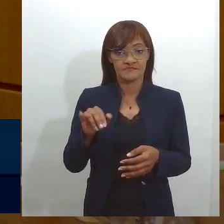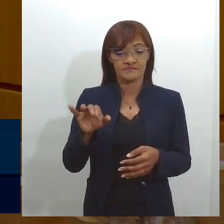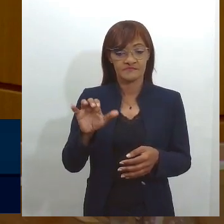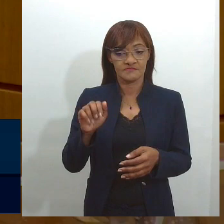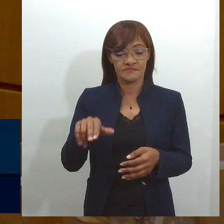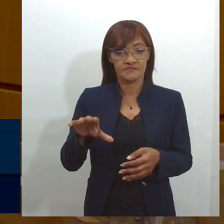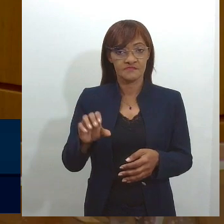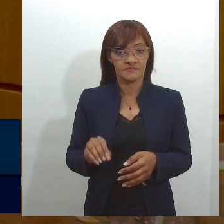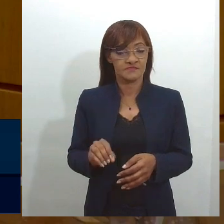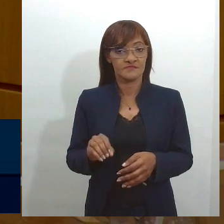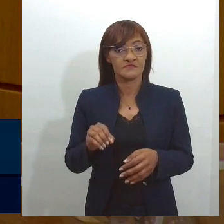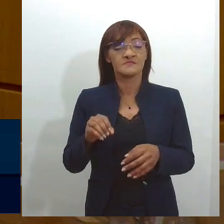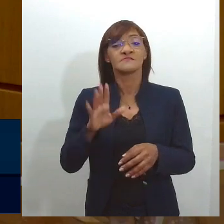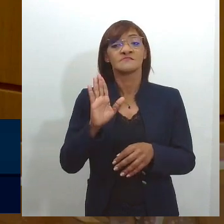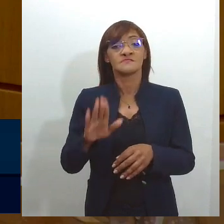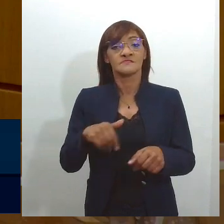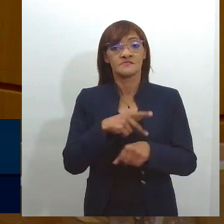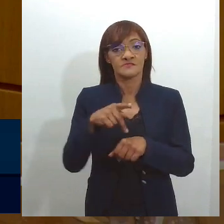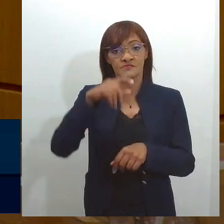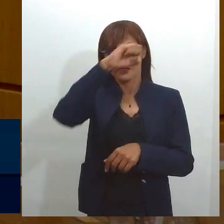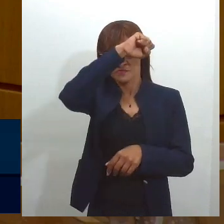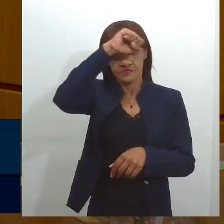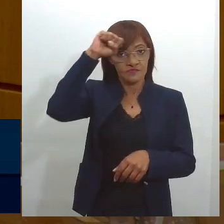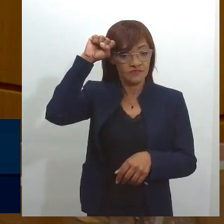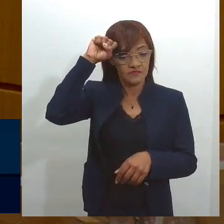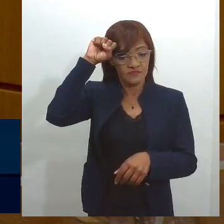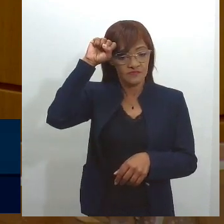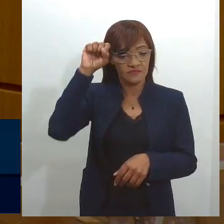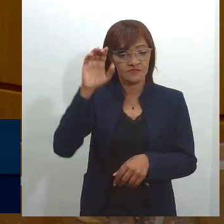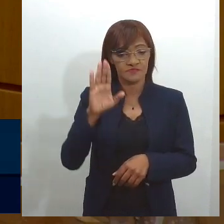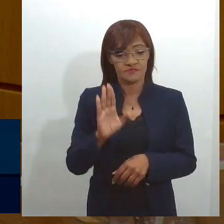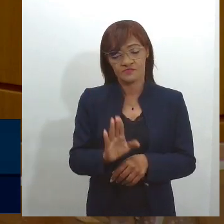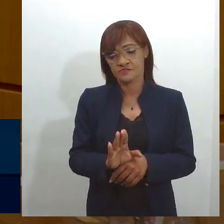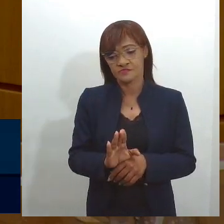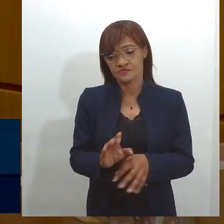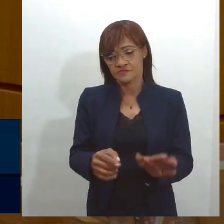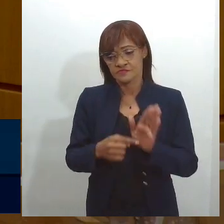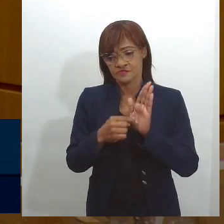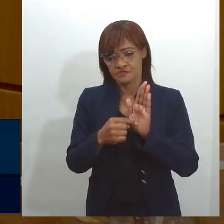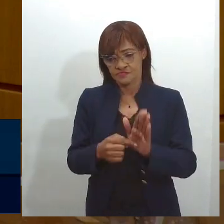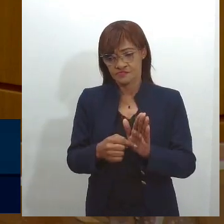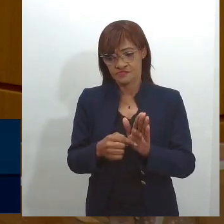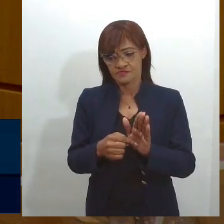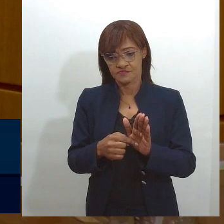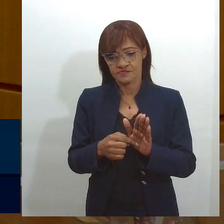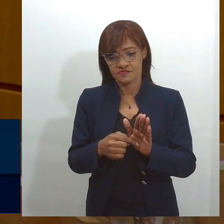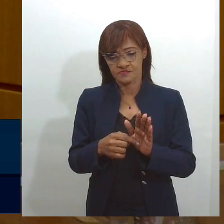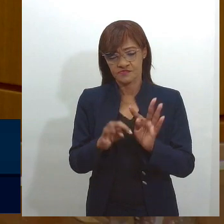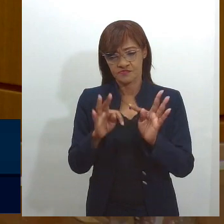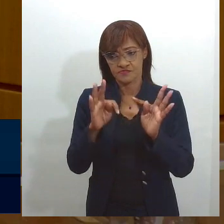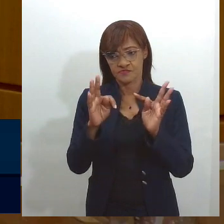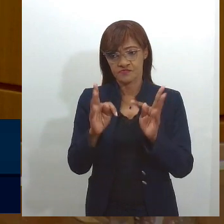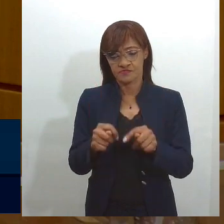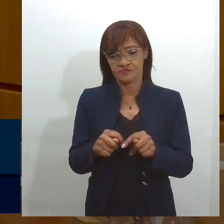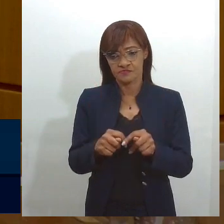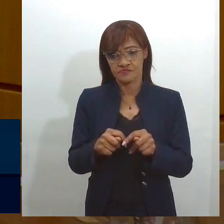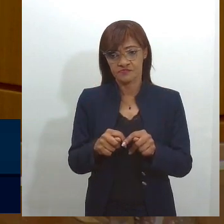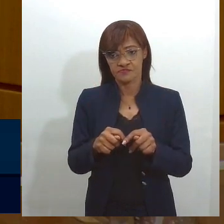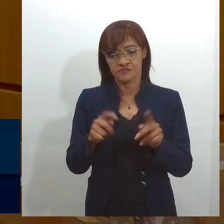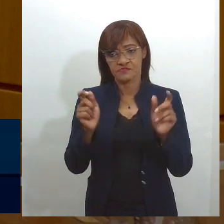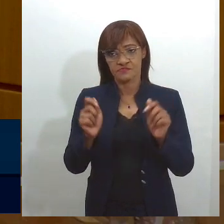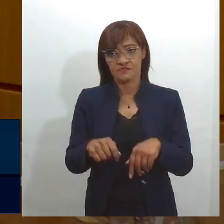tem toda a capacidade de produzir aquilo que o exterior se coloca como melhor que a